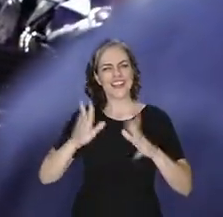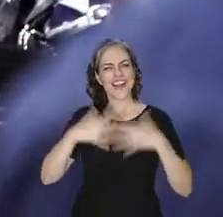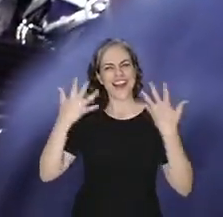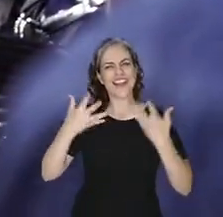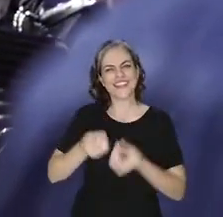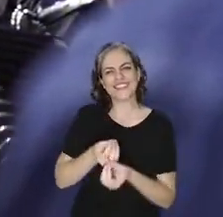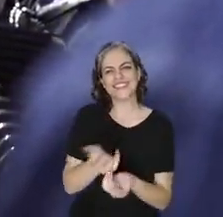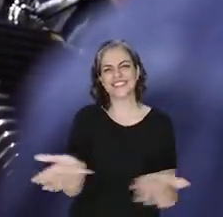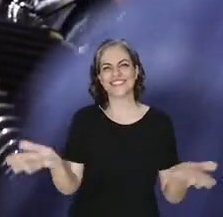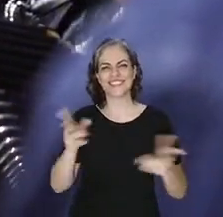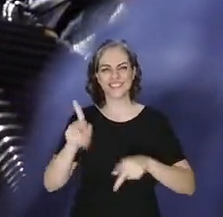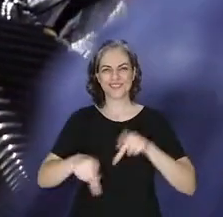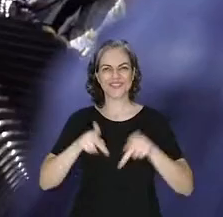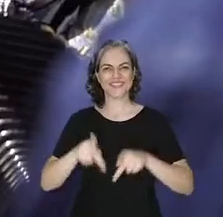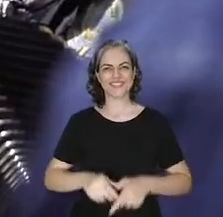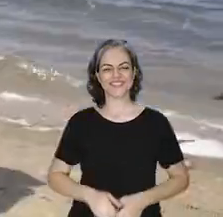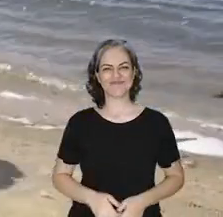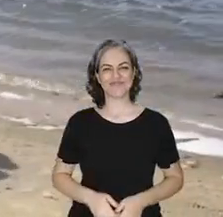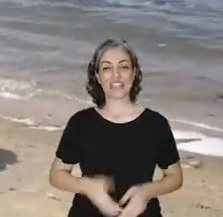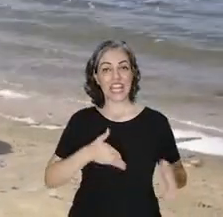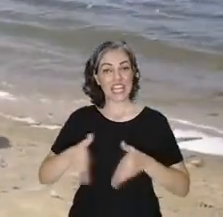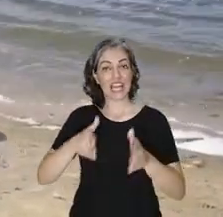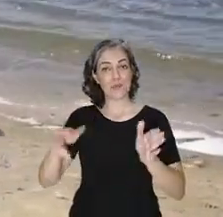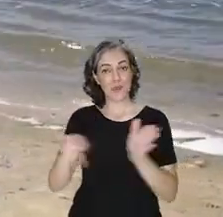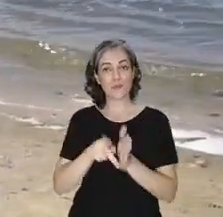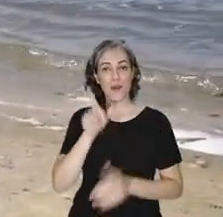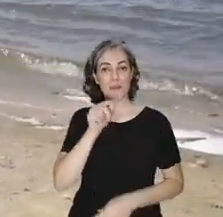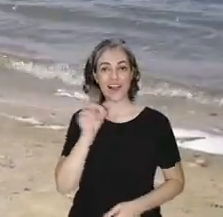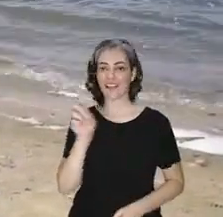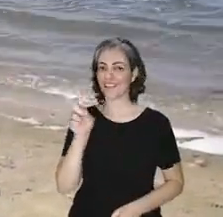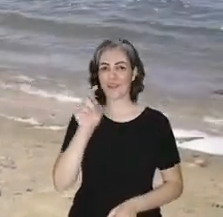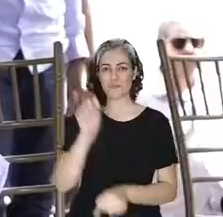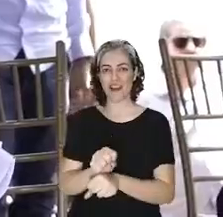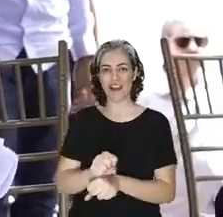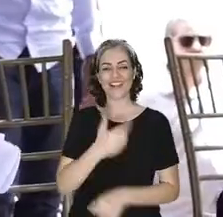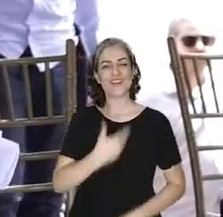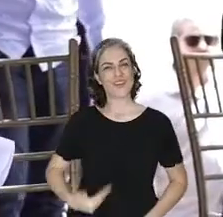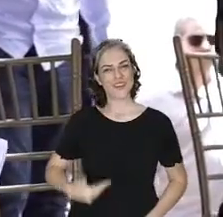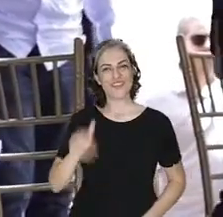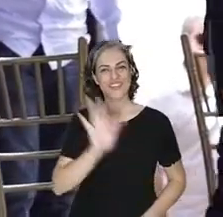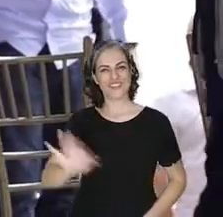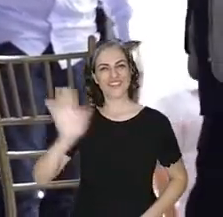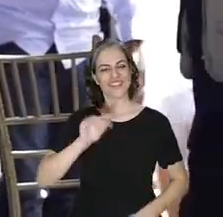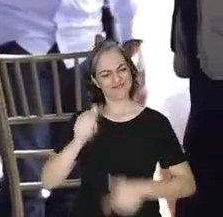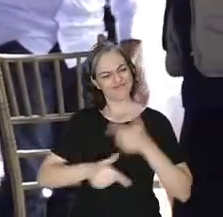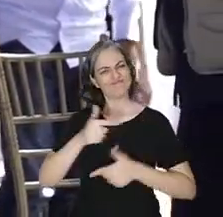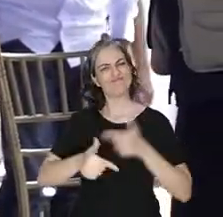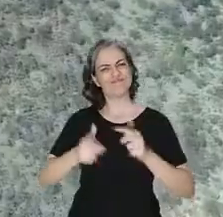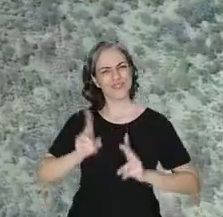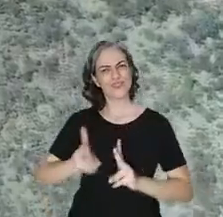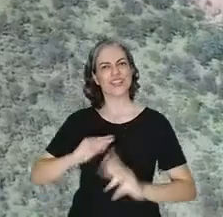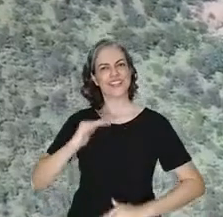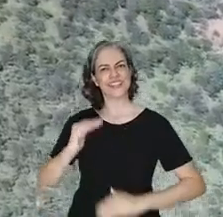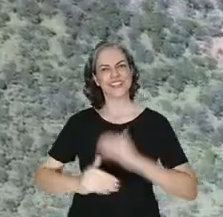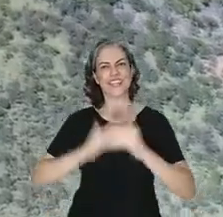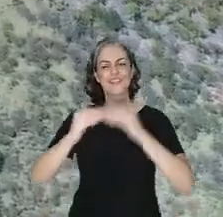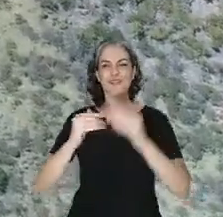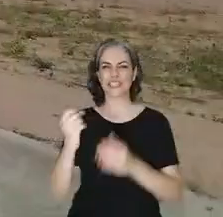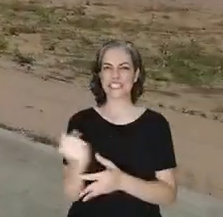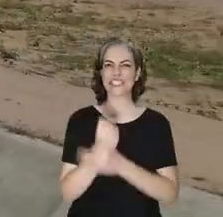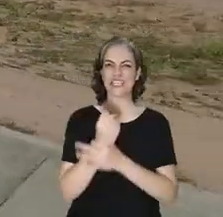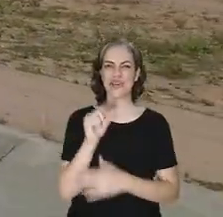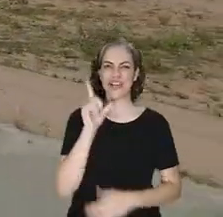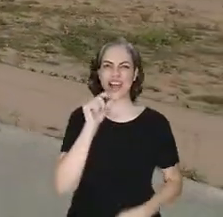e esperança aos nordestinos é a Jornada das águas não vai parar é o governo federal trabalhando pelo desenvolvimento